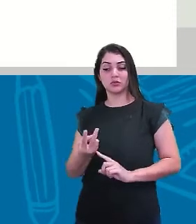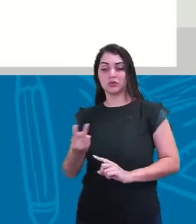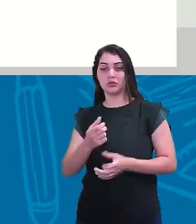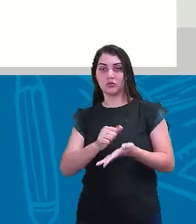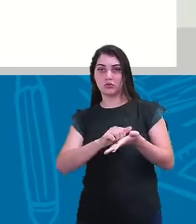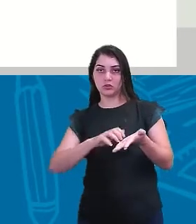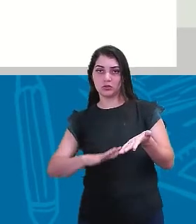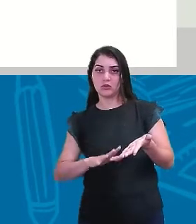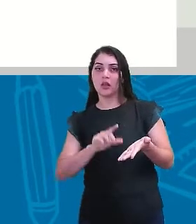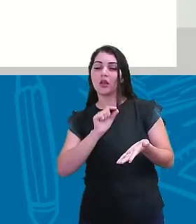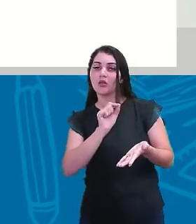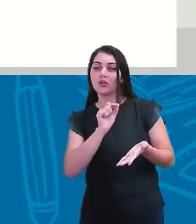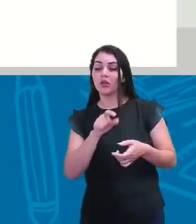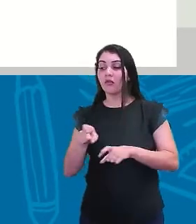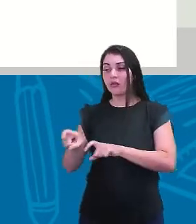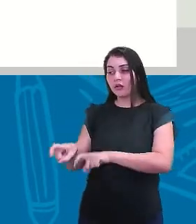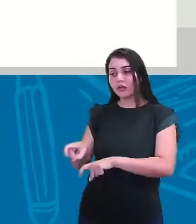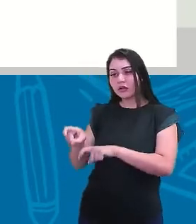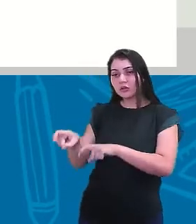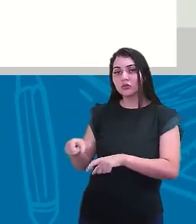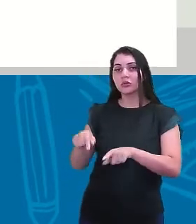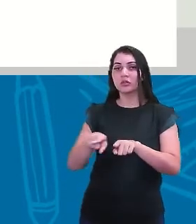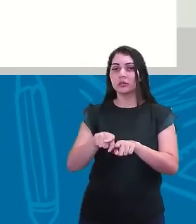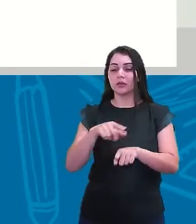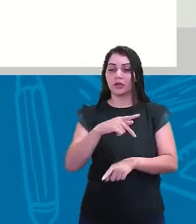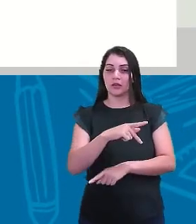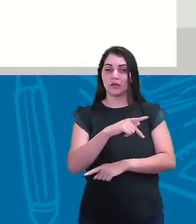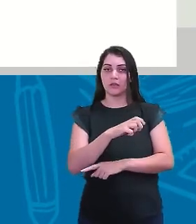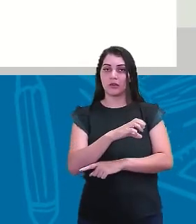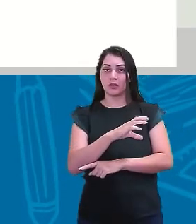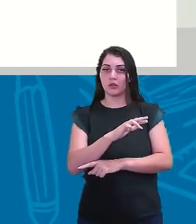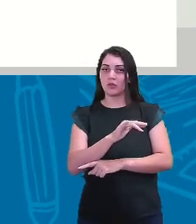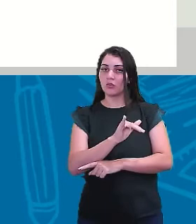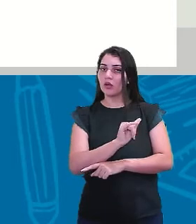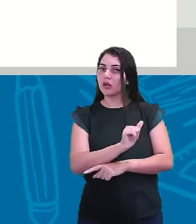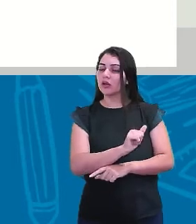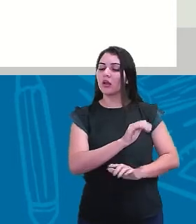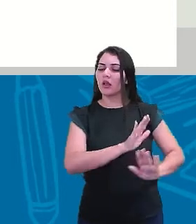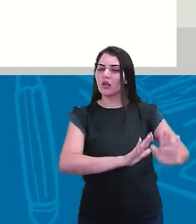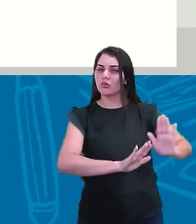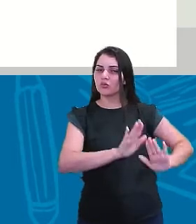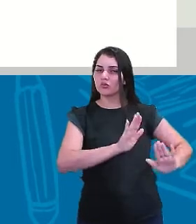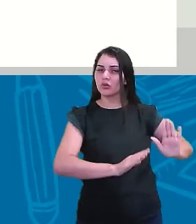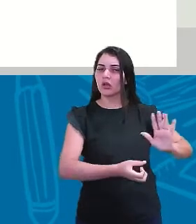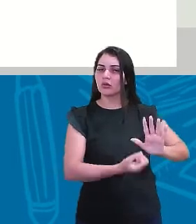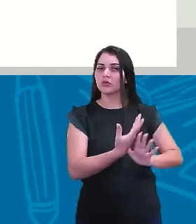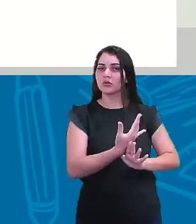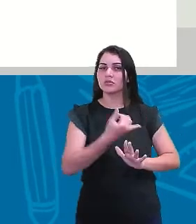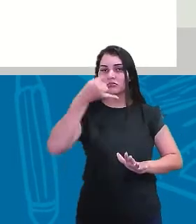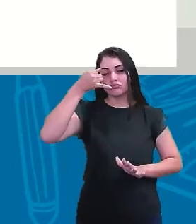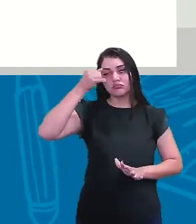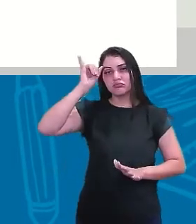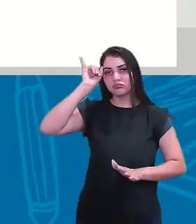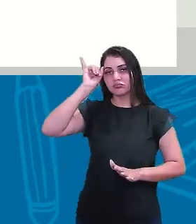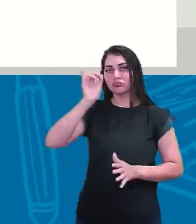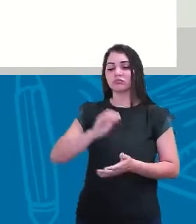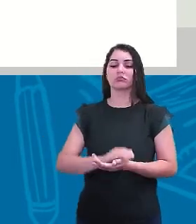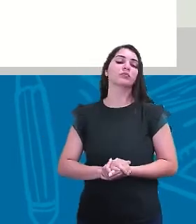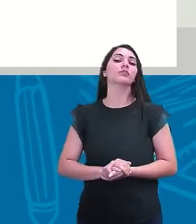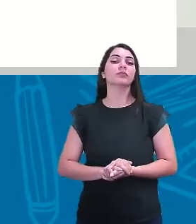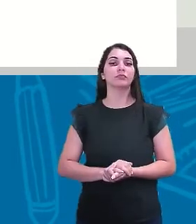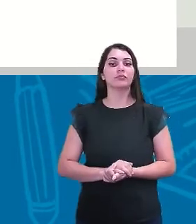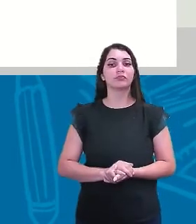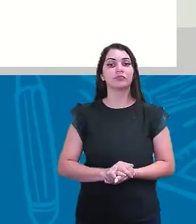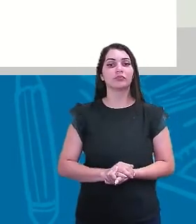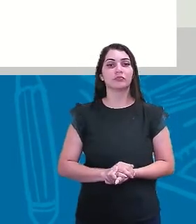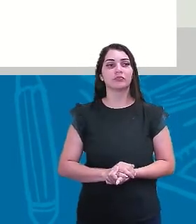que é a agricultura e a pecuária. Deu para entender? Agricultura, plantação. Pecuária, criação